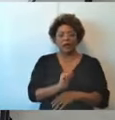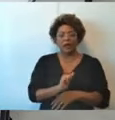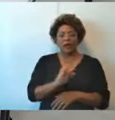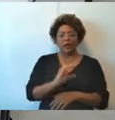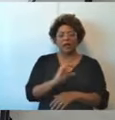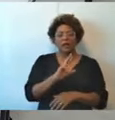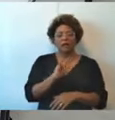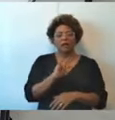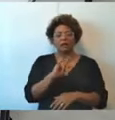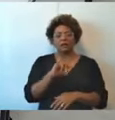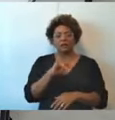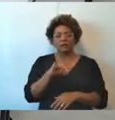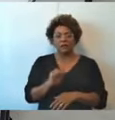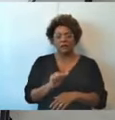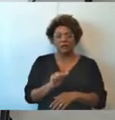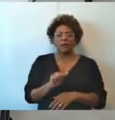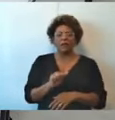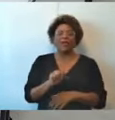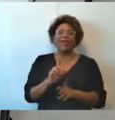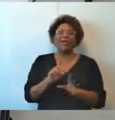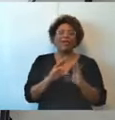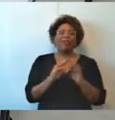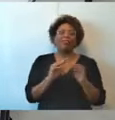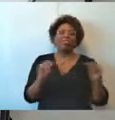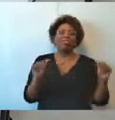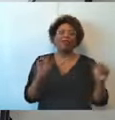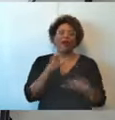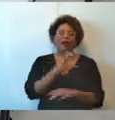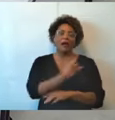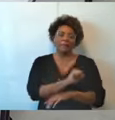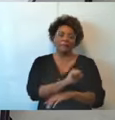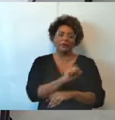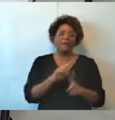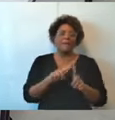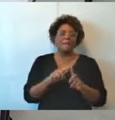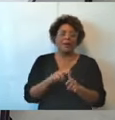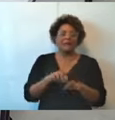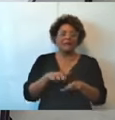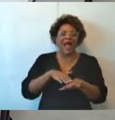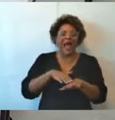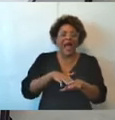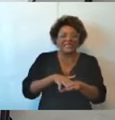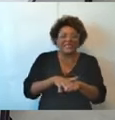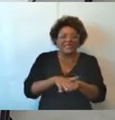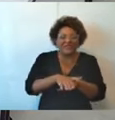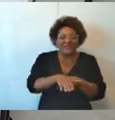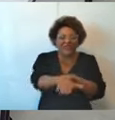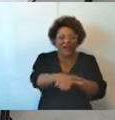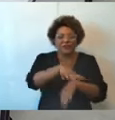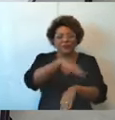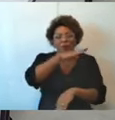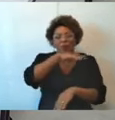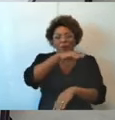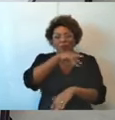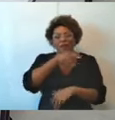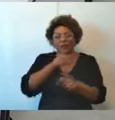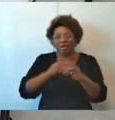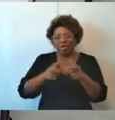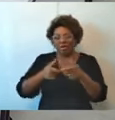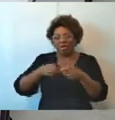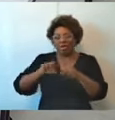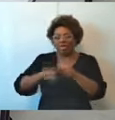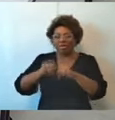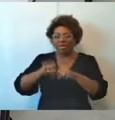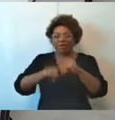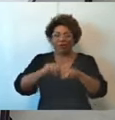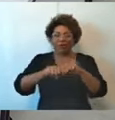quando o asfalto está muito ruim, é uma realidade de Belo Horizonte, o asfalto craquelado e tudo, se você pintar com uma tinta